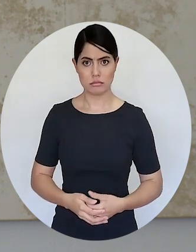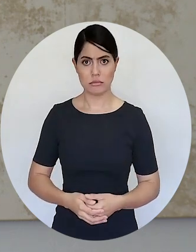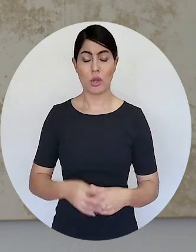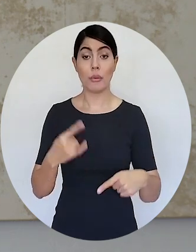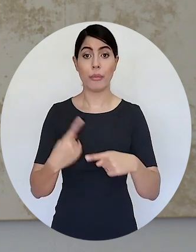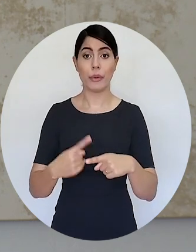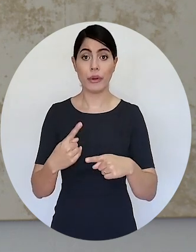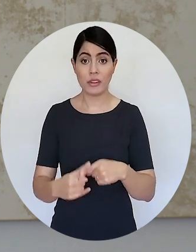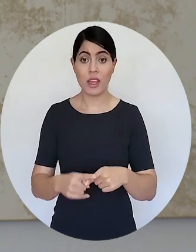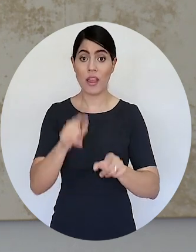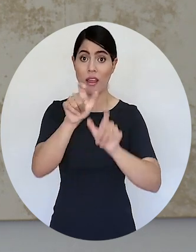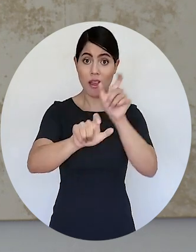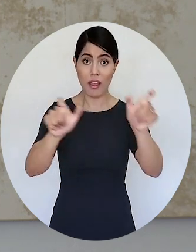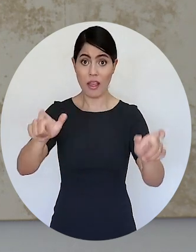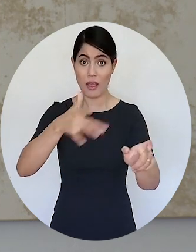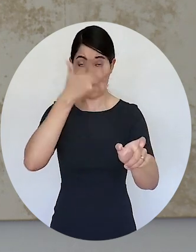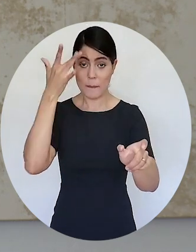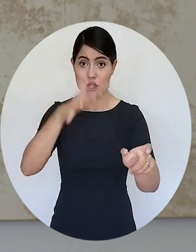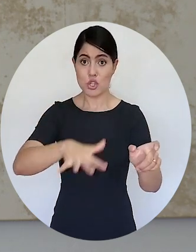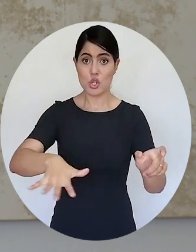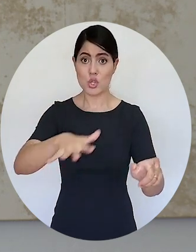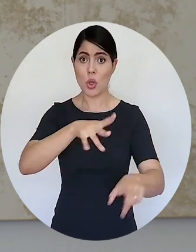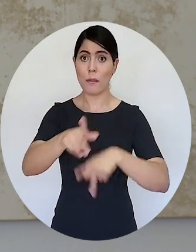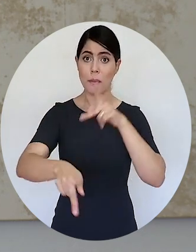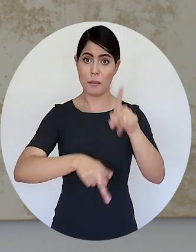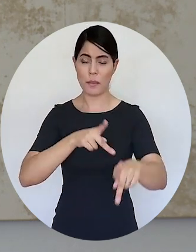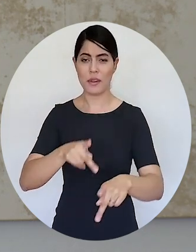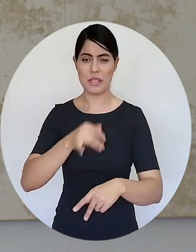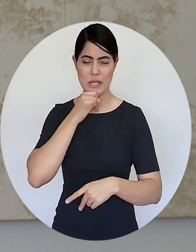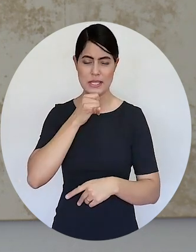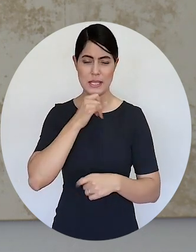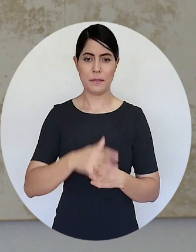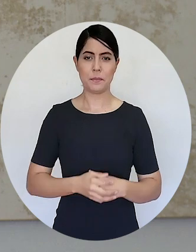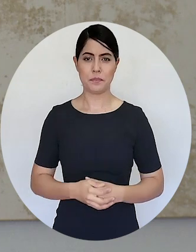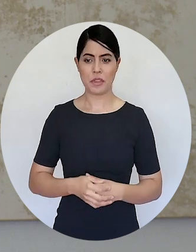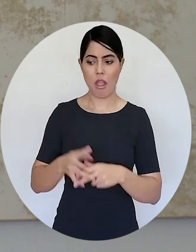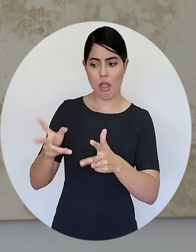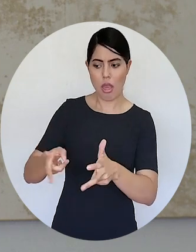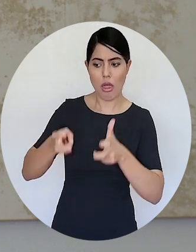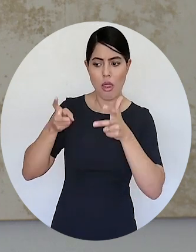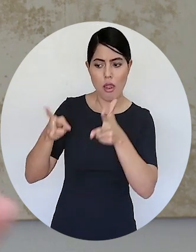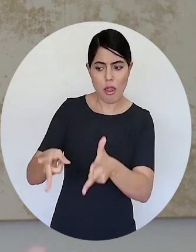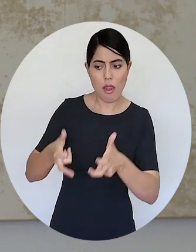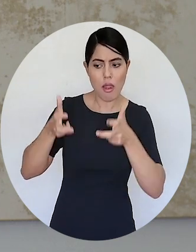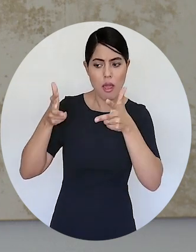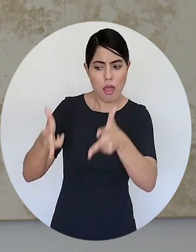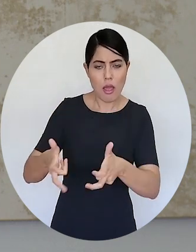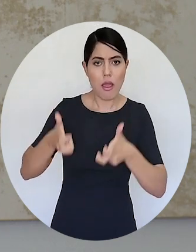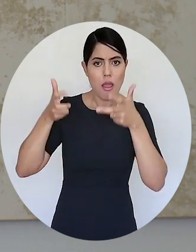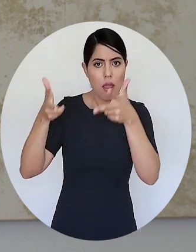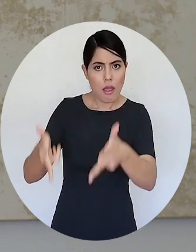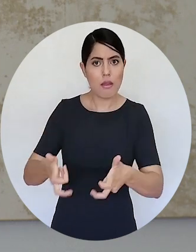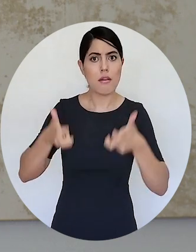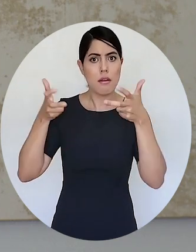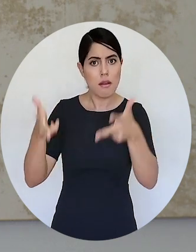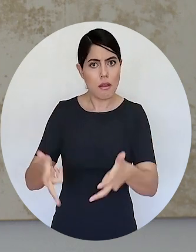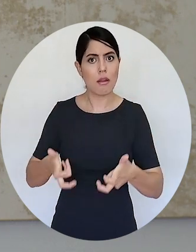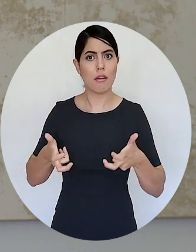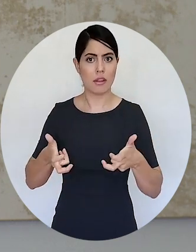que são favoráveis ao cidadão. Então, essa exploração indevida e